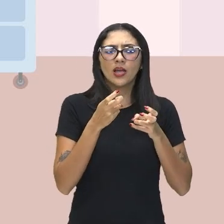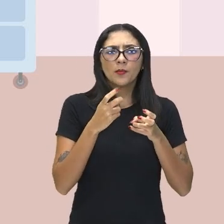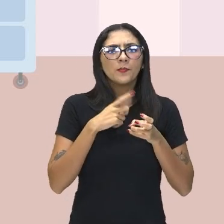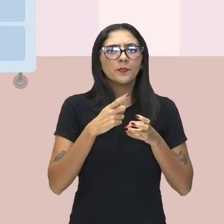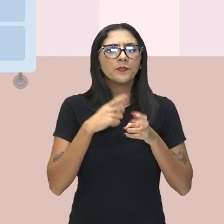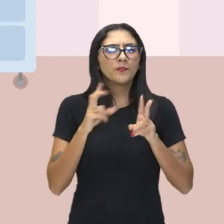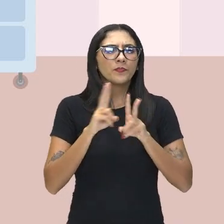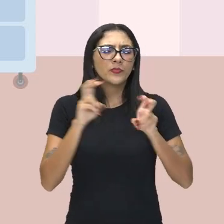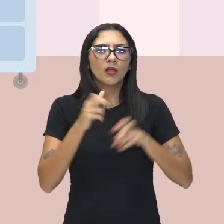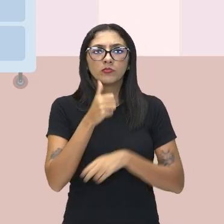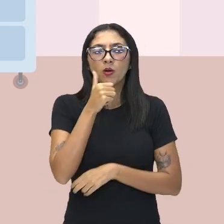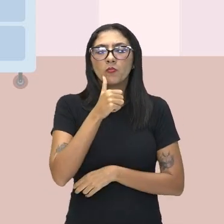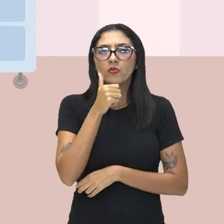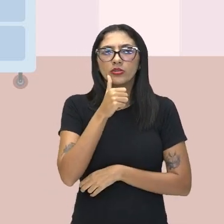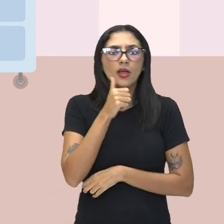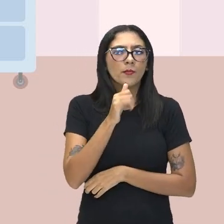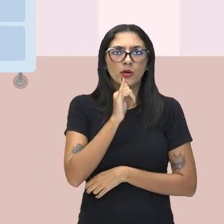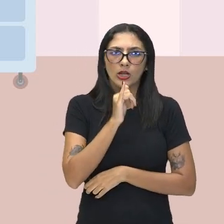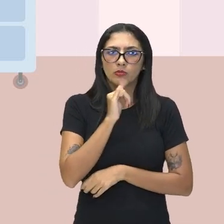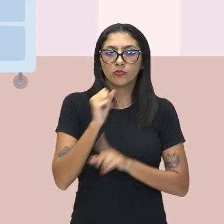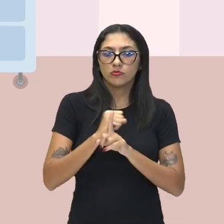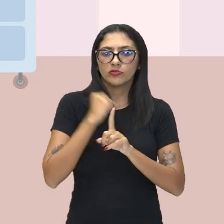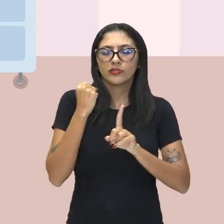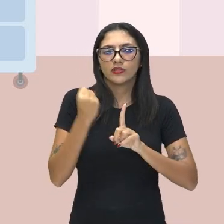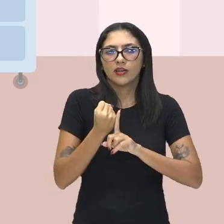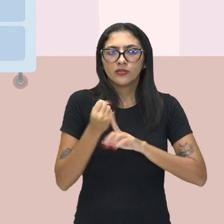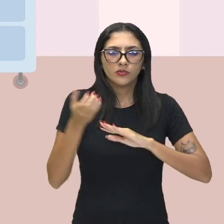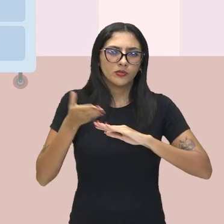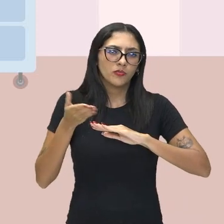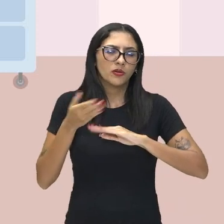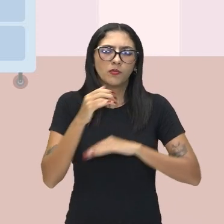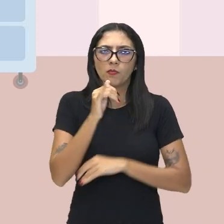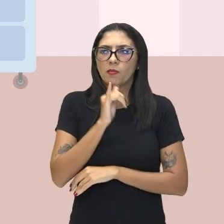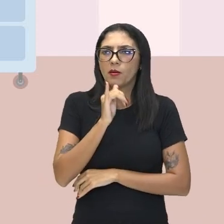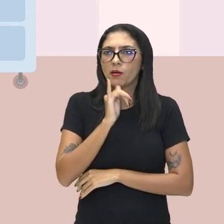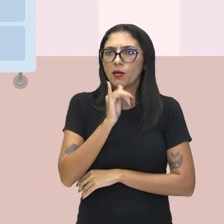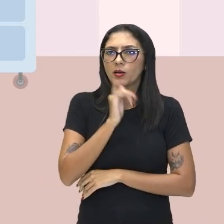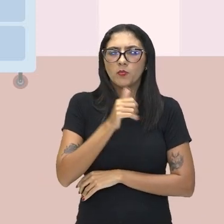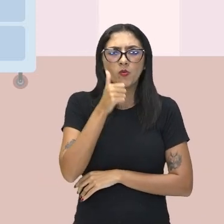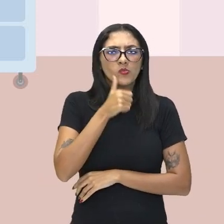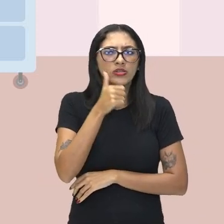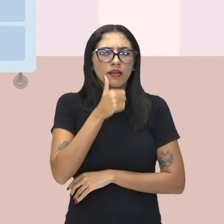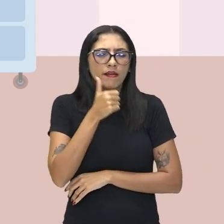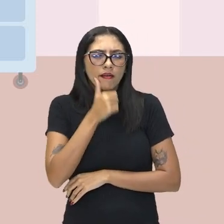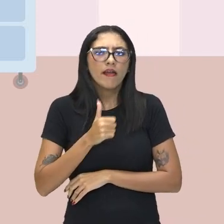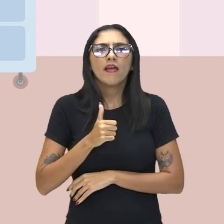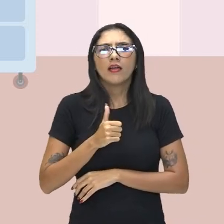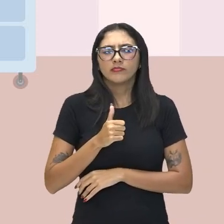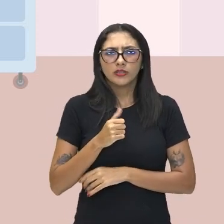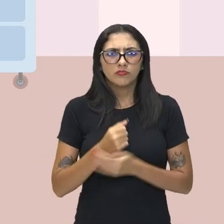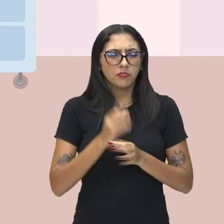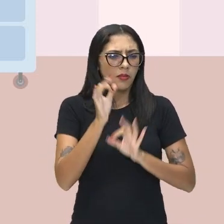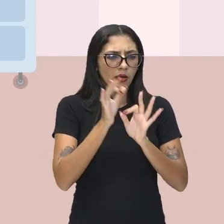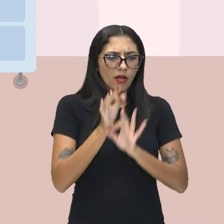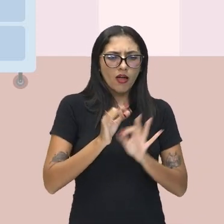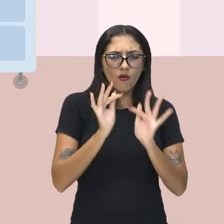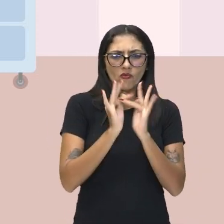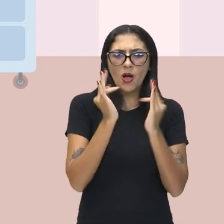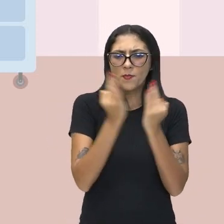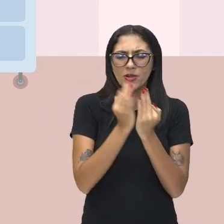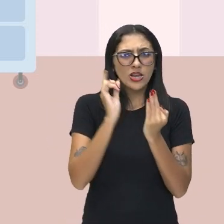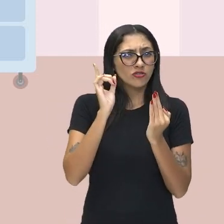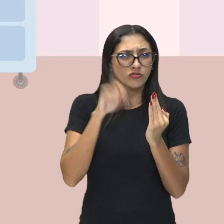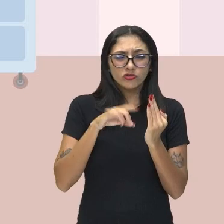temática, né, da mulher na sociedade contemporânea, em que o casamento e a construção de uma família não são os únicos